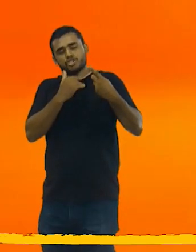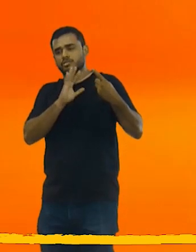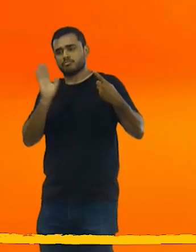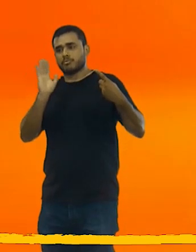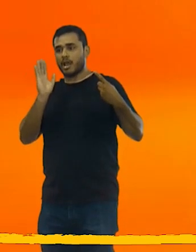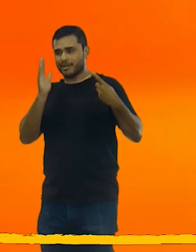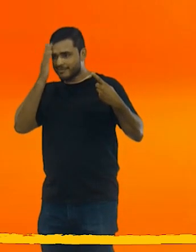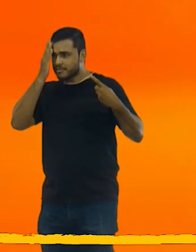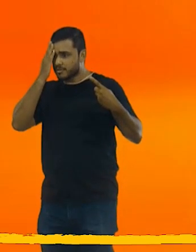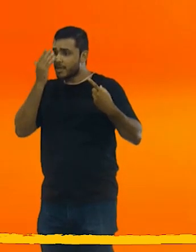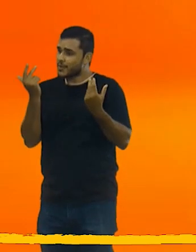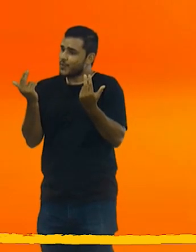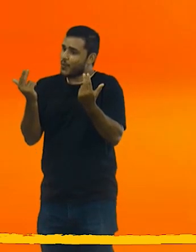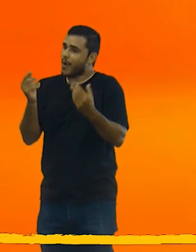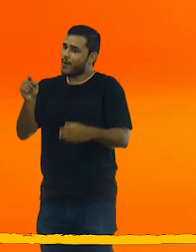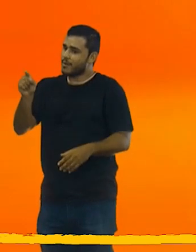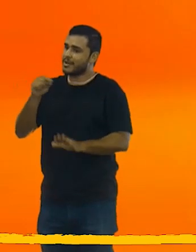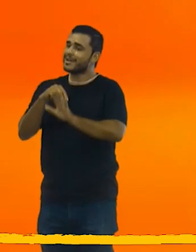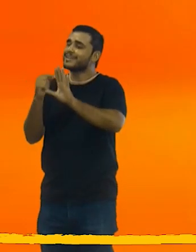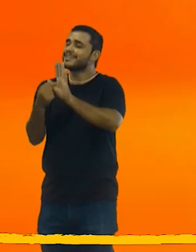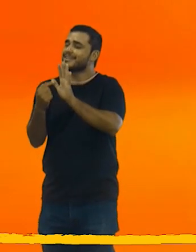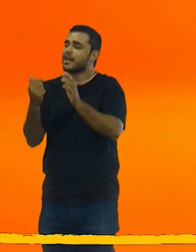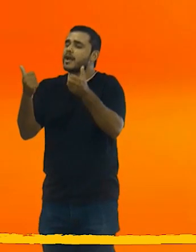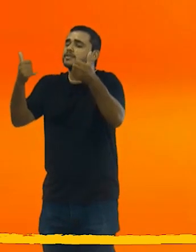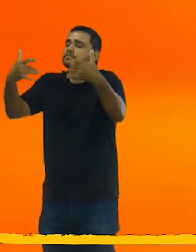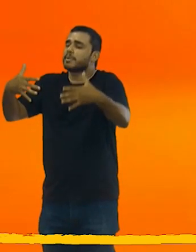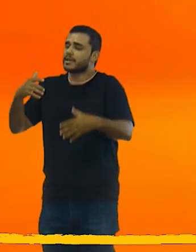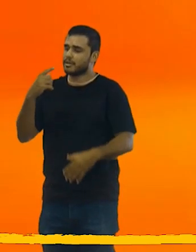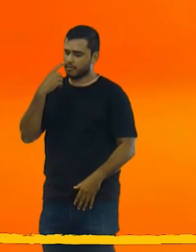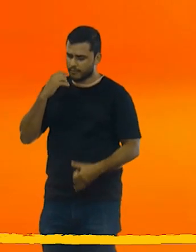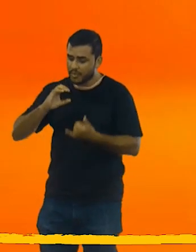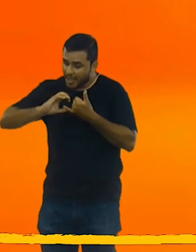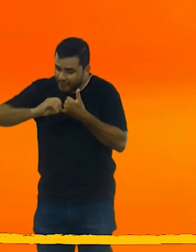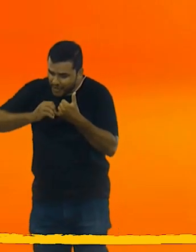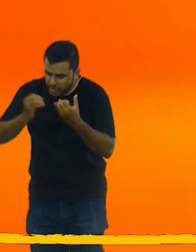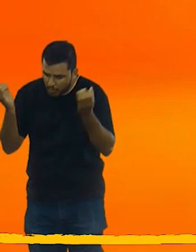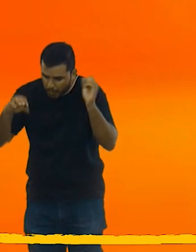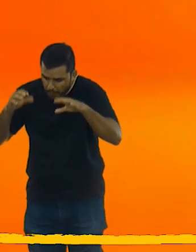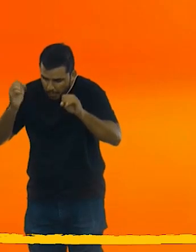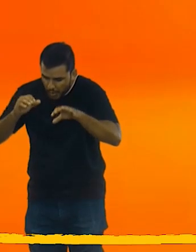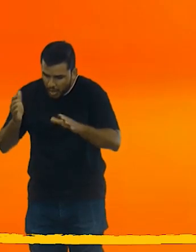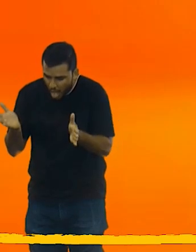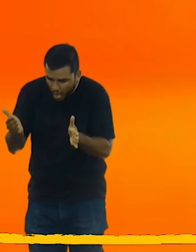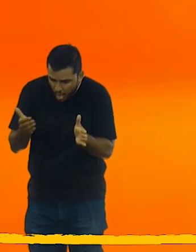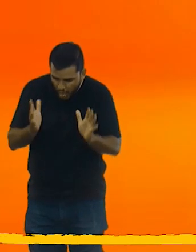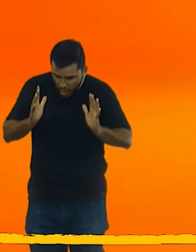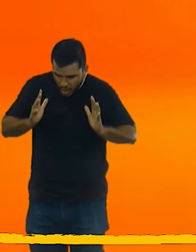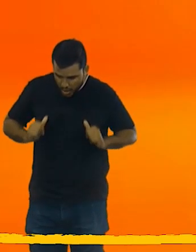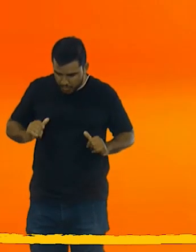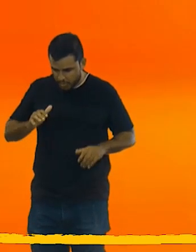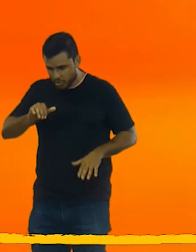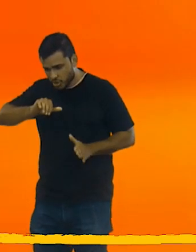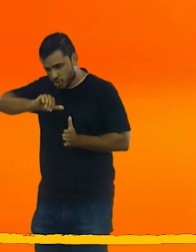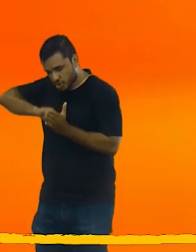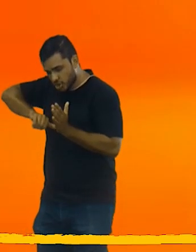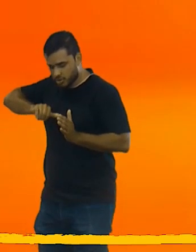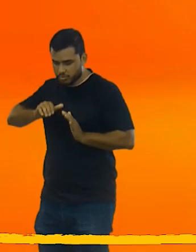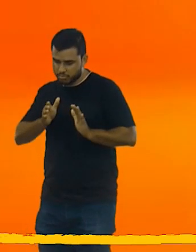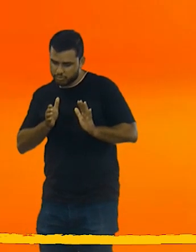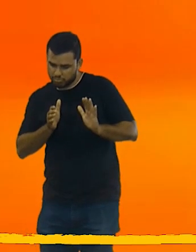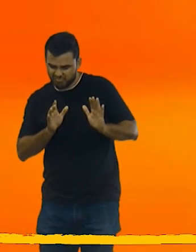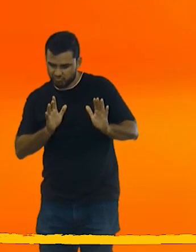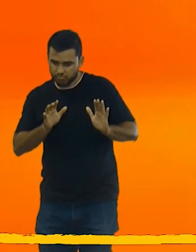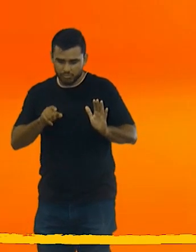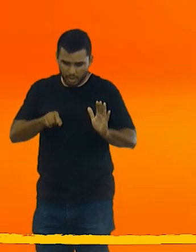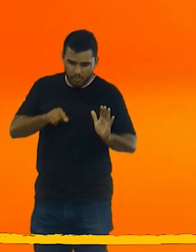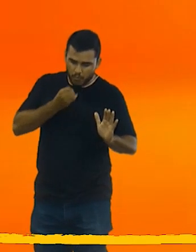procedimento literário muito presente em João Cabral de Melo Neto, muito presente em Graciliano Ramos,